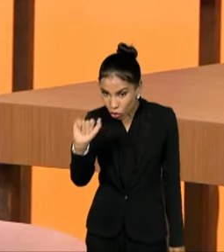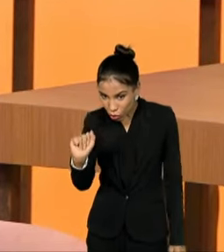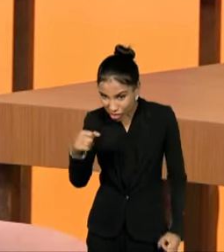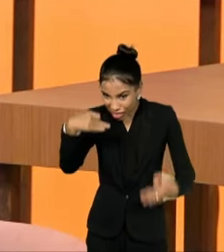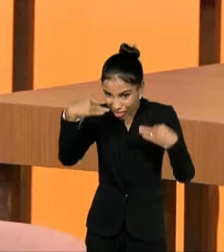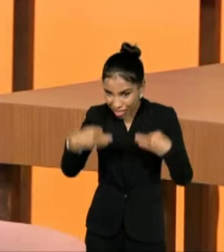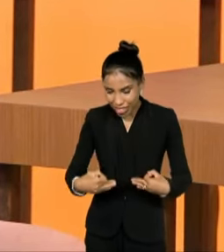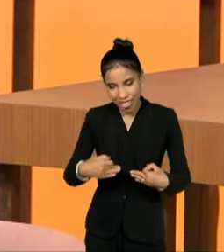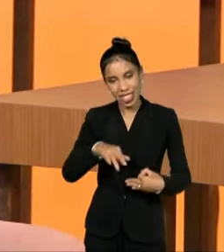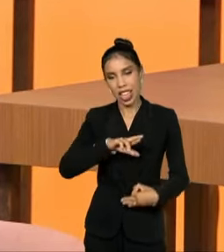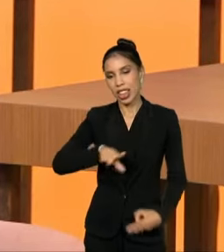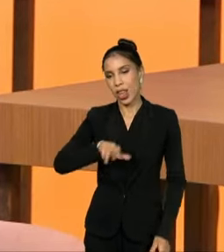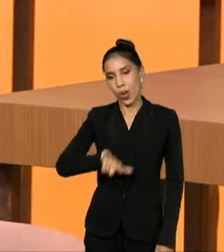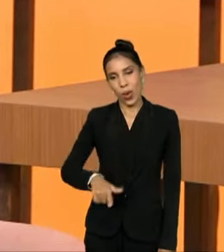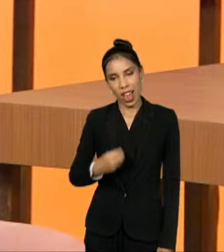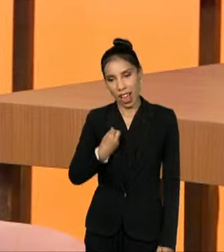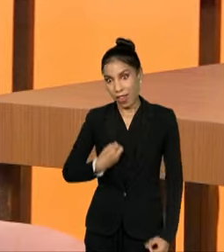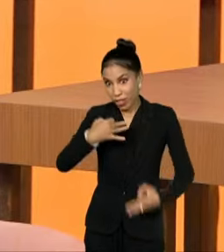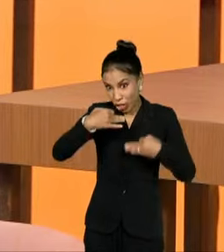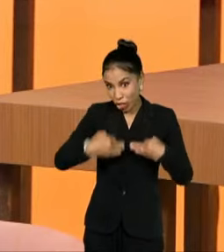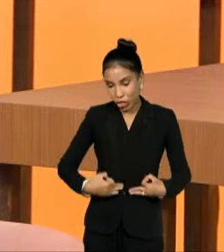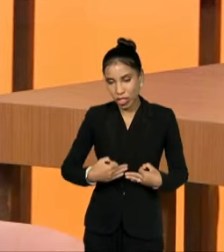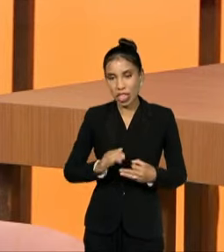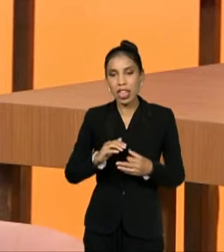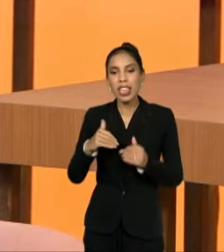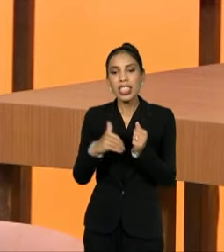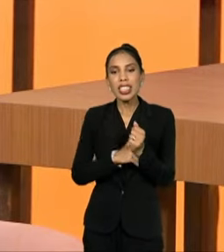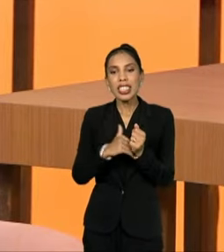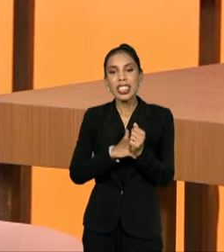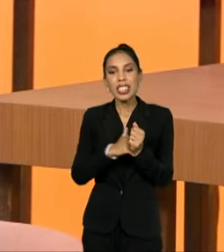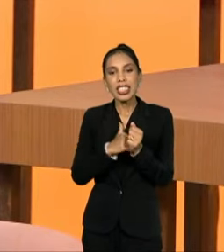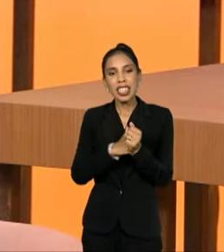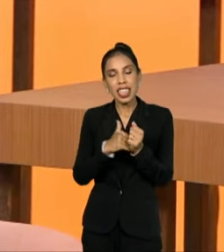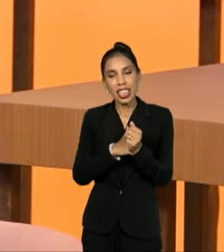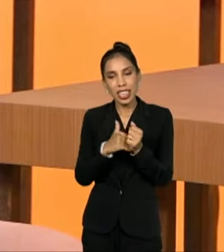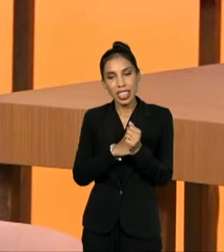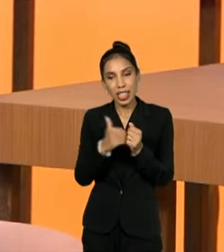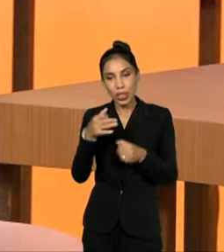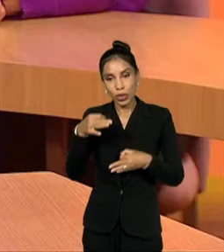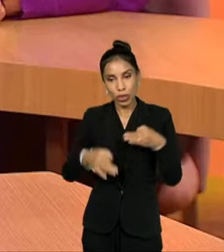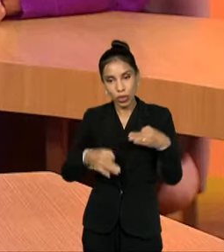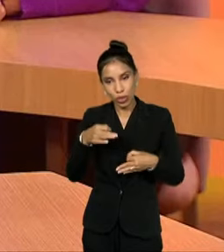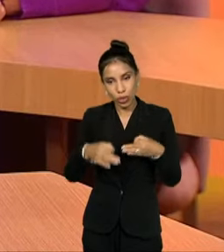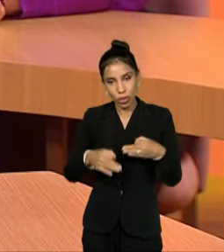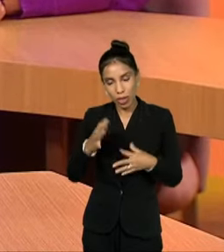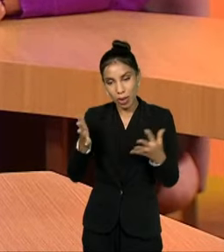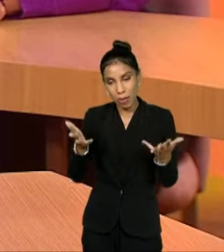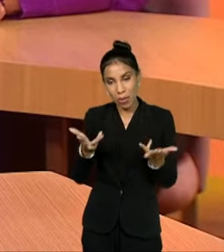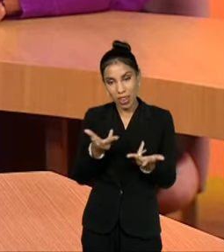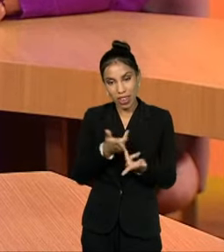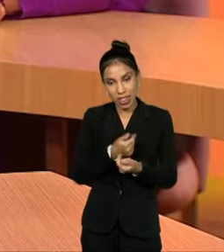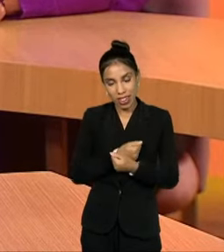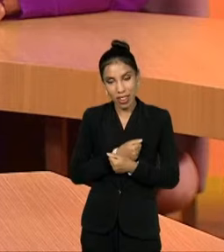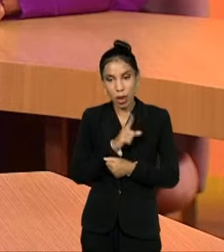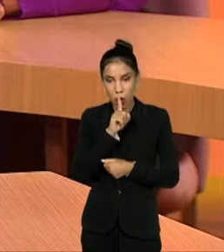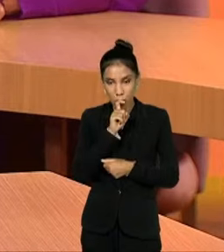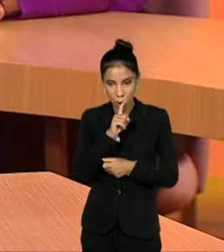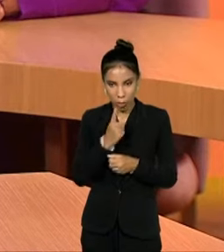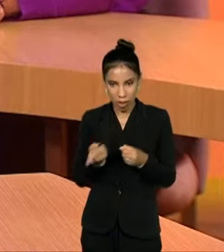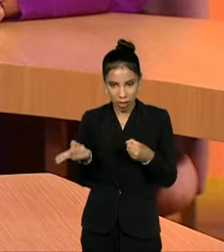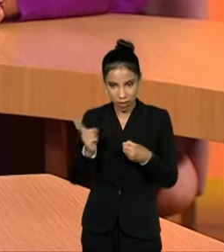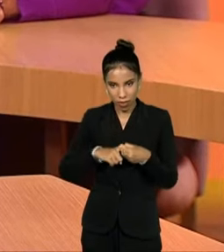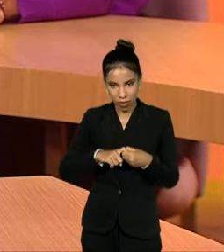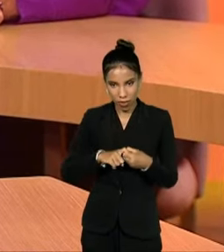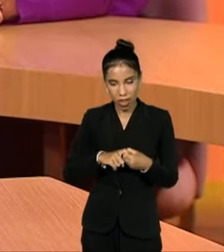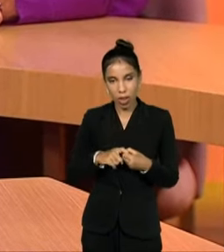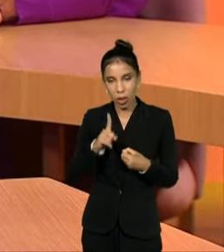uma série maravilhosa, Segredos de Justiça, né, pela TV Globo, maravilhosa. E você promete que você vai voltar? Quando